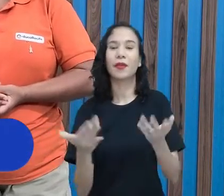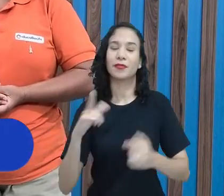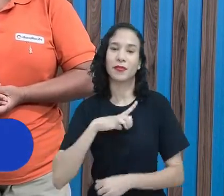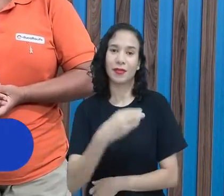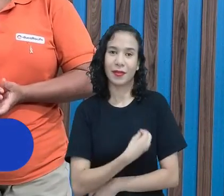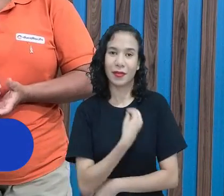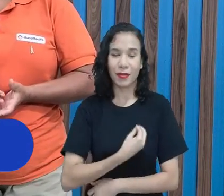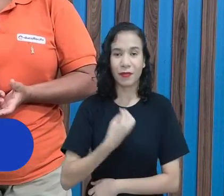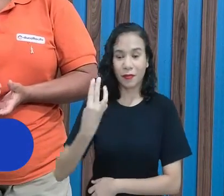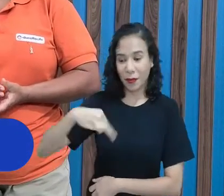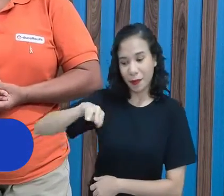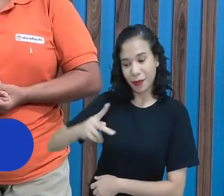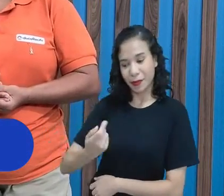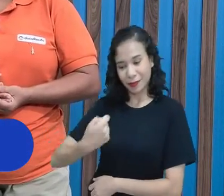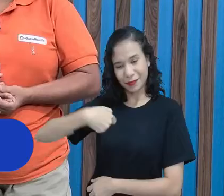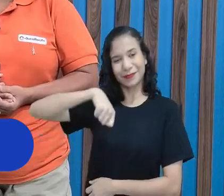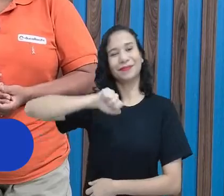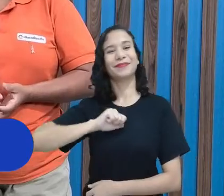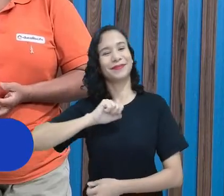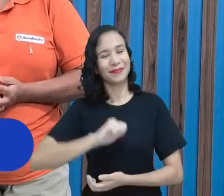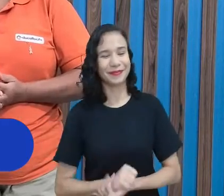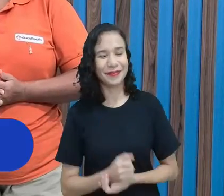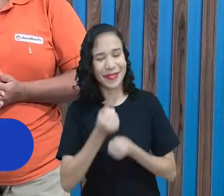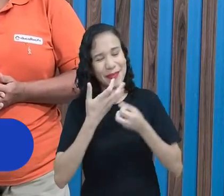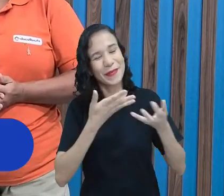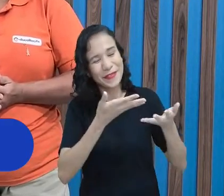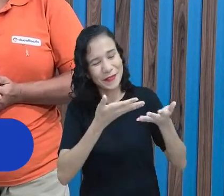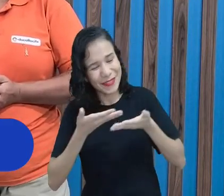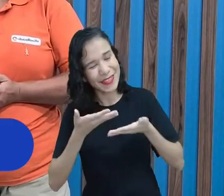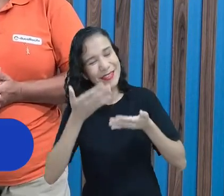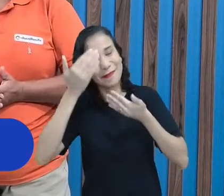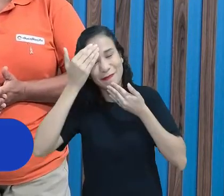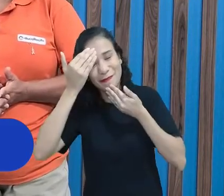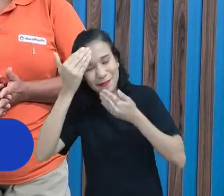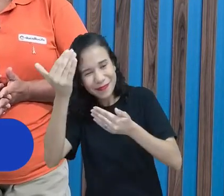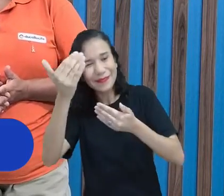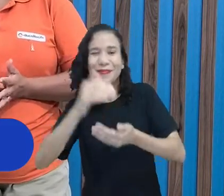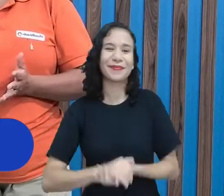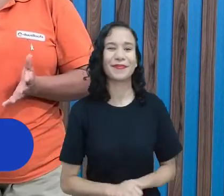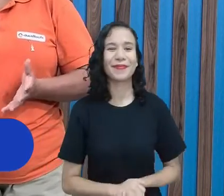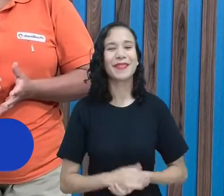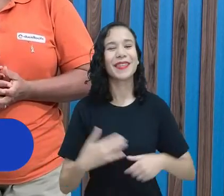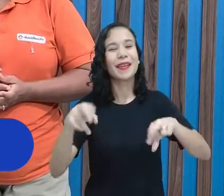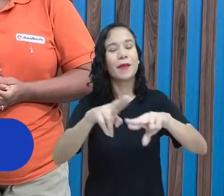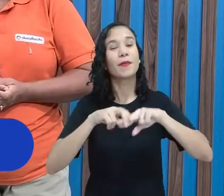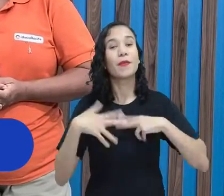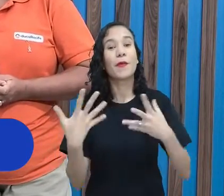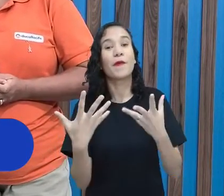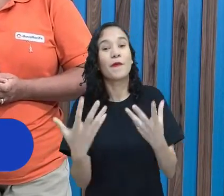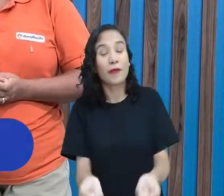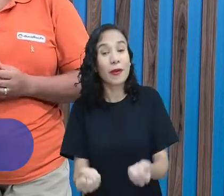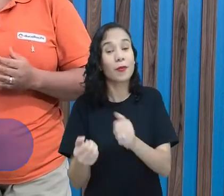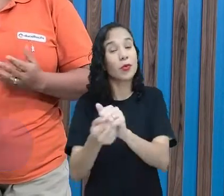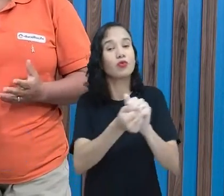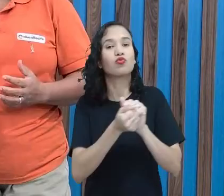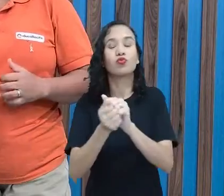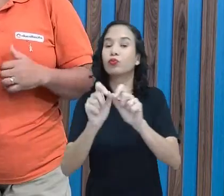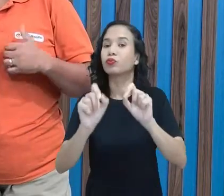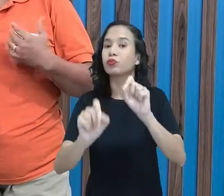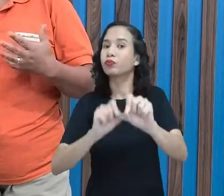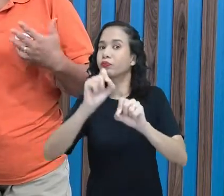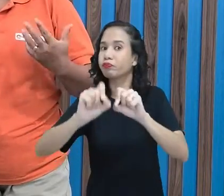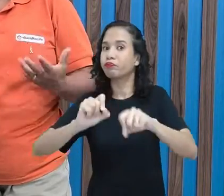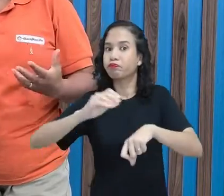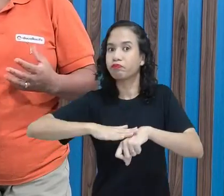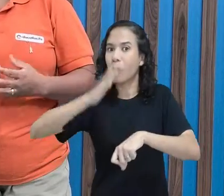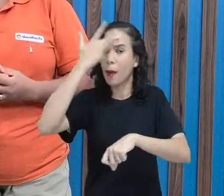estamos aqui com a Maria Helena. Seja muito bem-vinda, Maria Helena. E vamos fazer com que